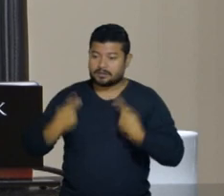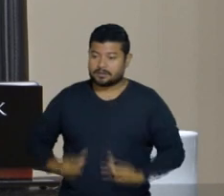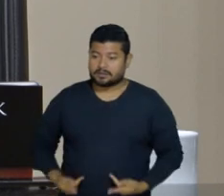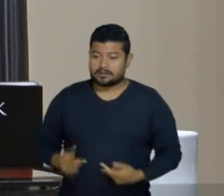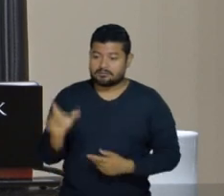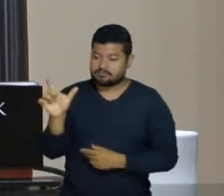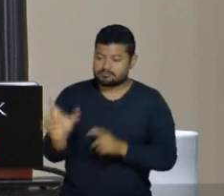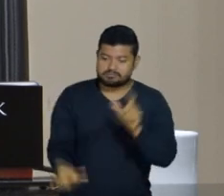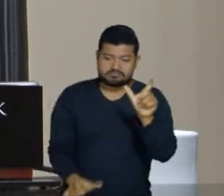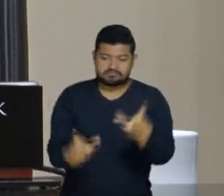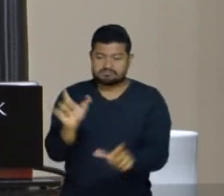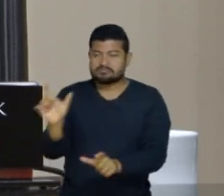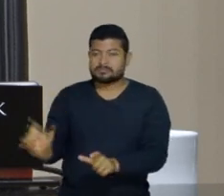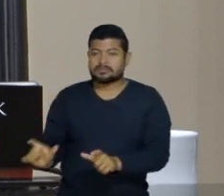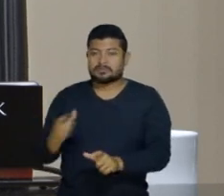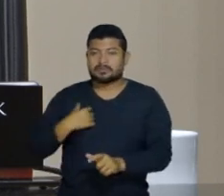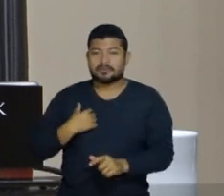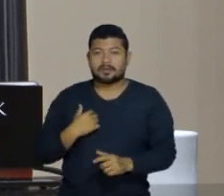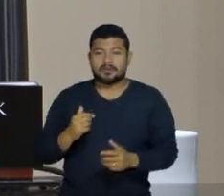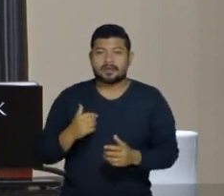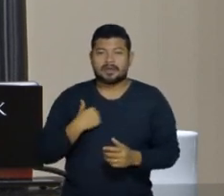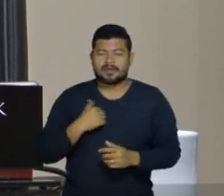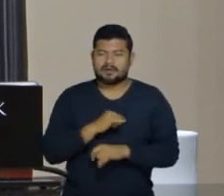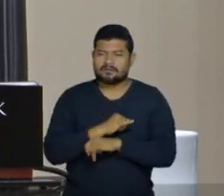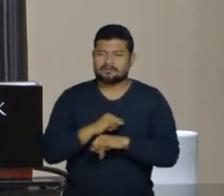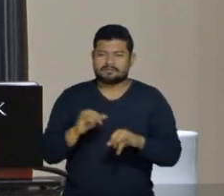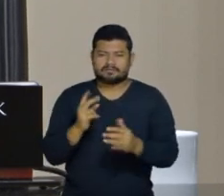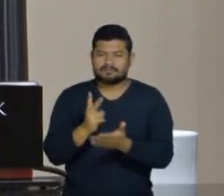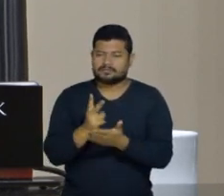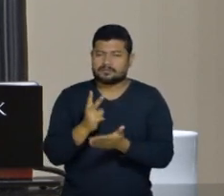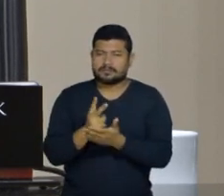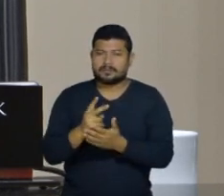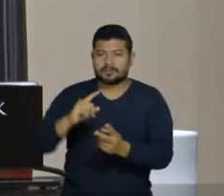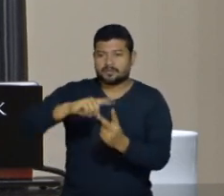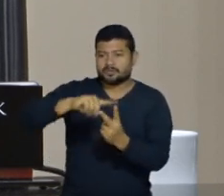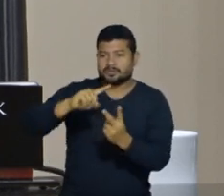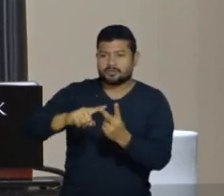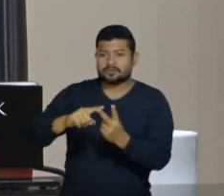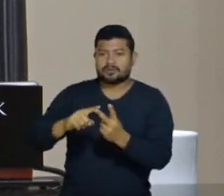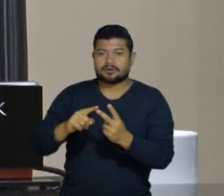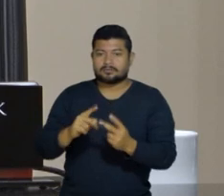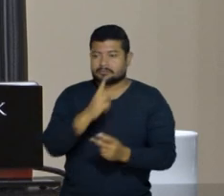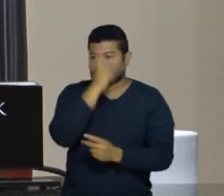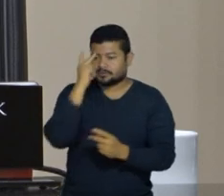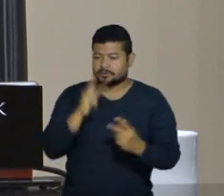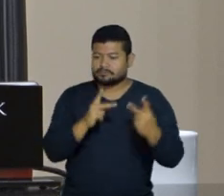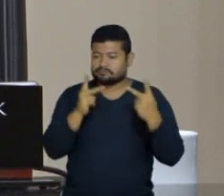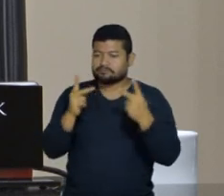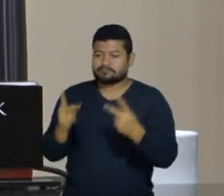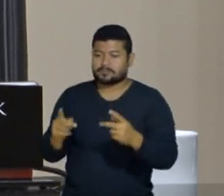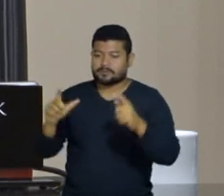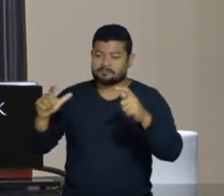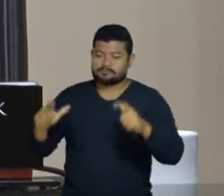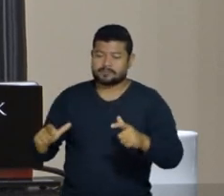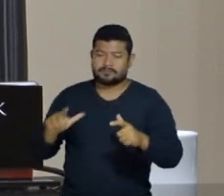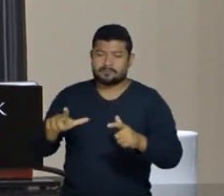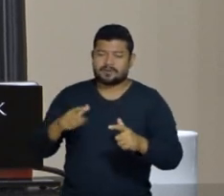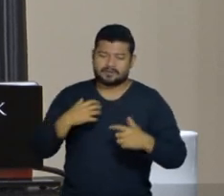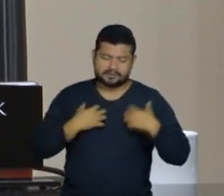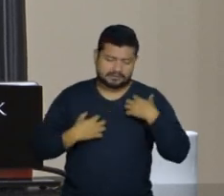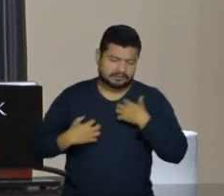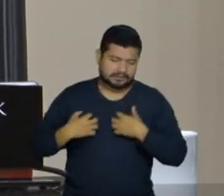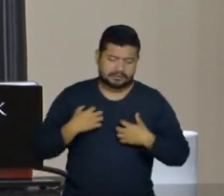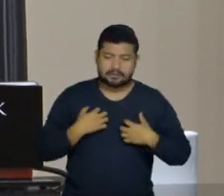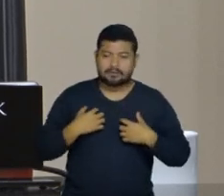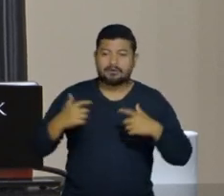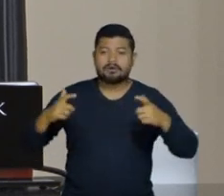disse, dois locais que a pessoa chega fragilizada. É num posto de